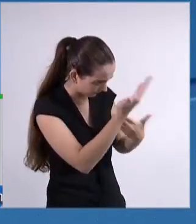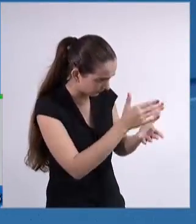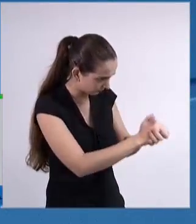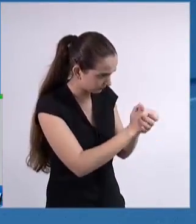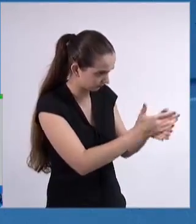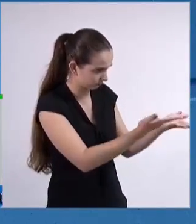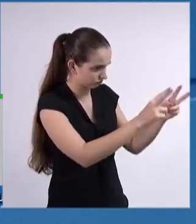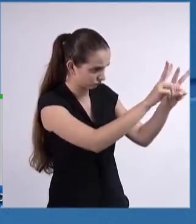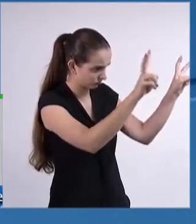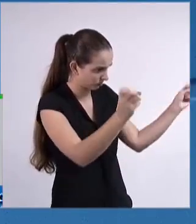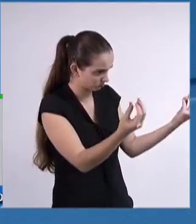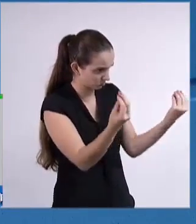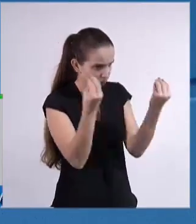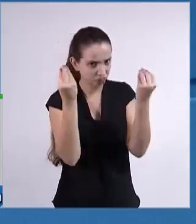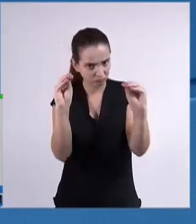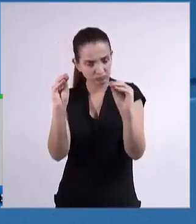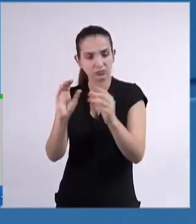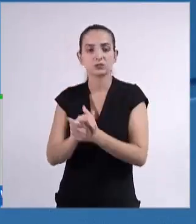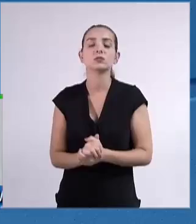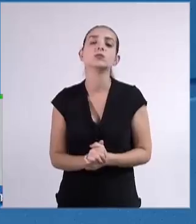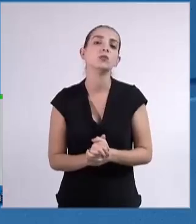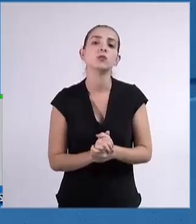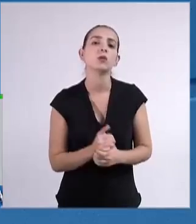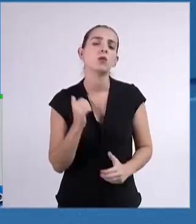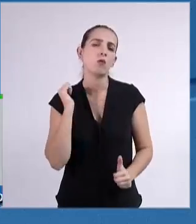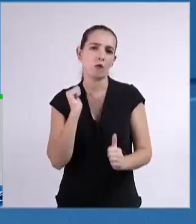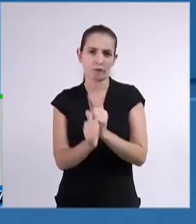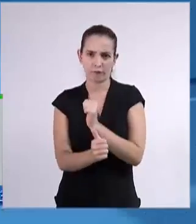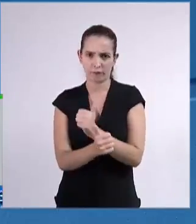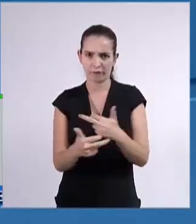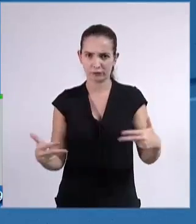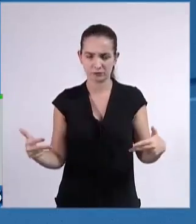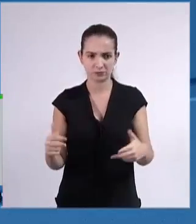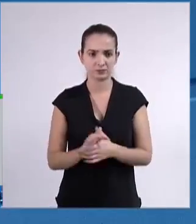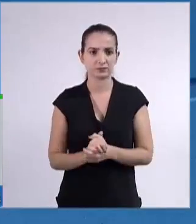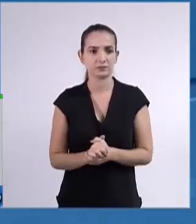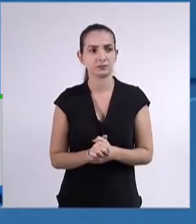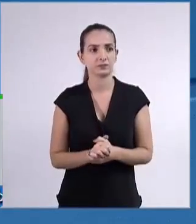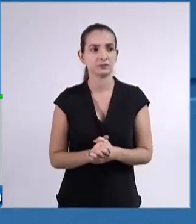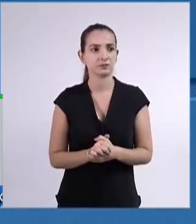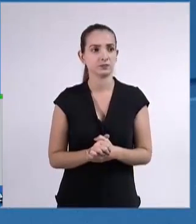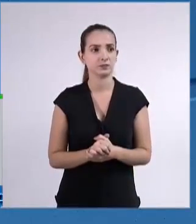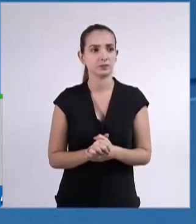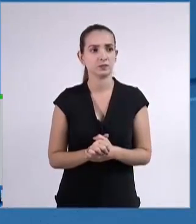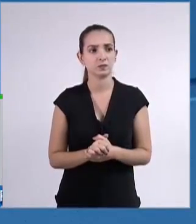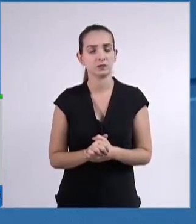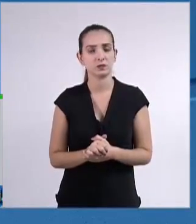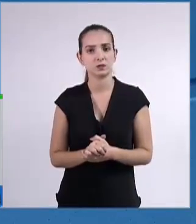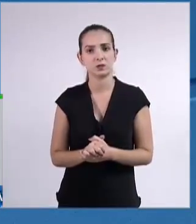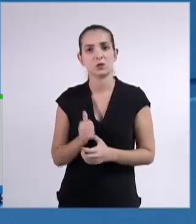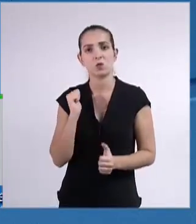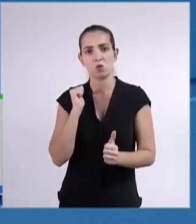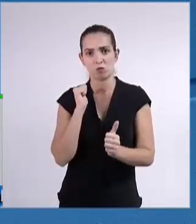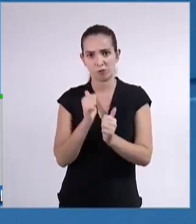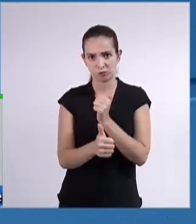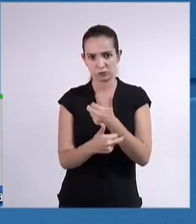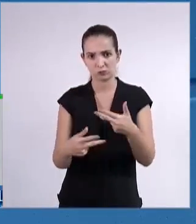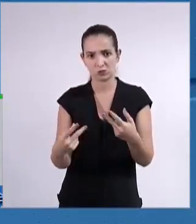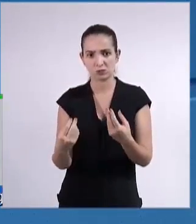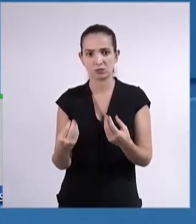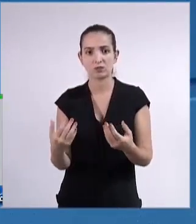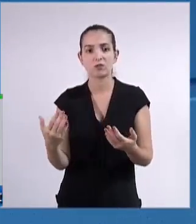tema. O futebol, apesar de pertencer à